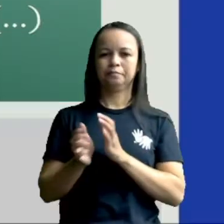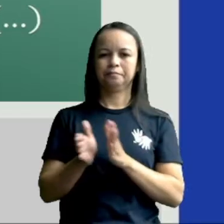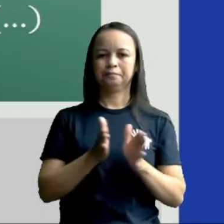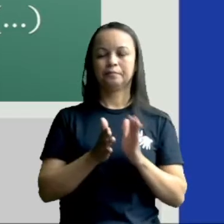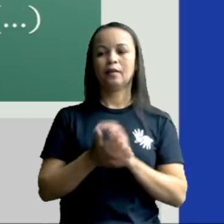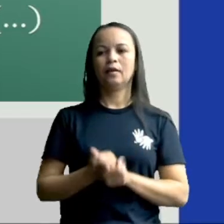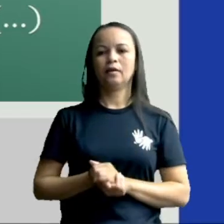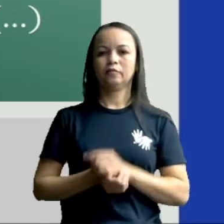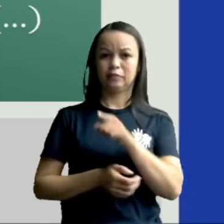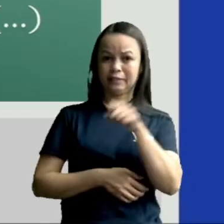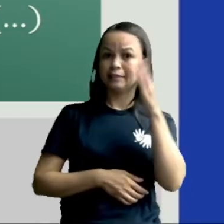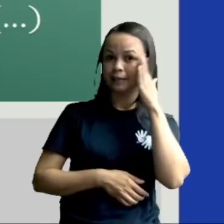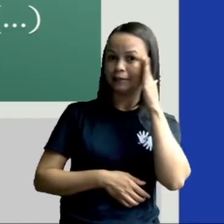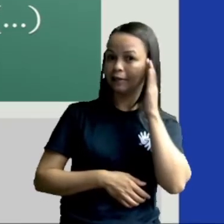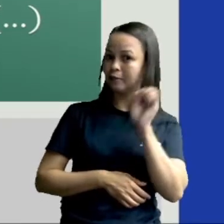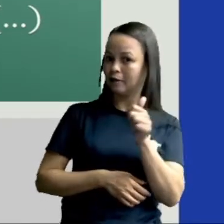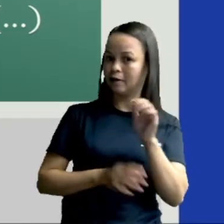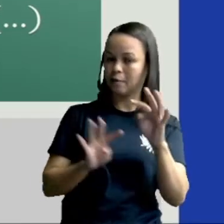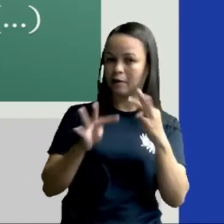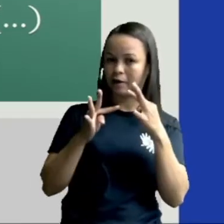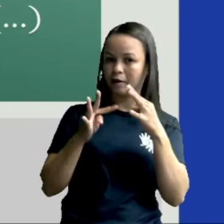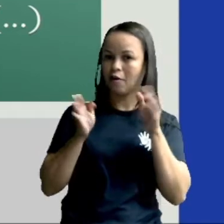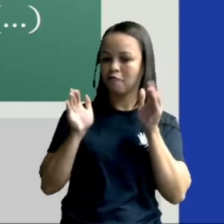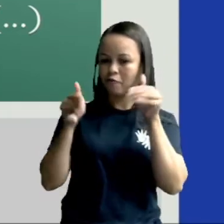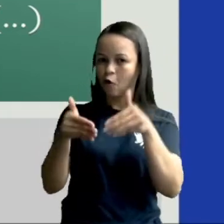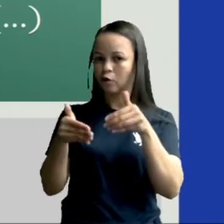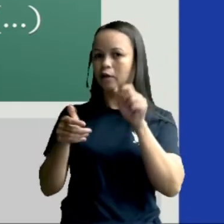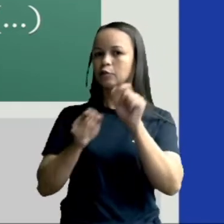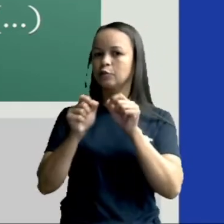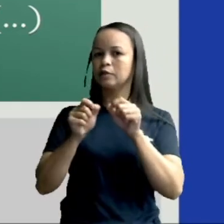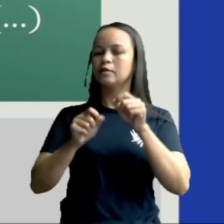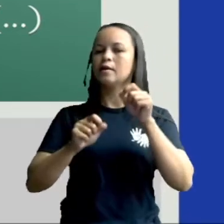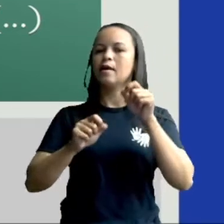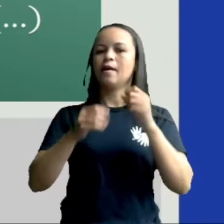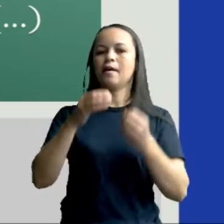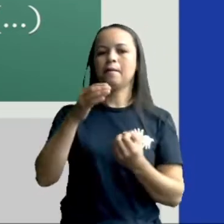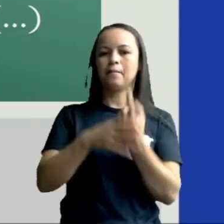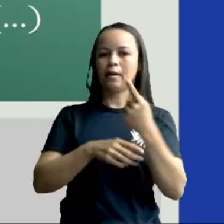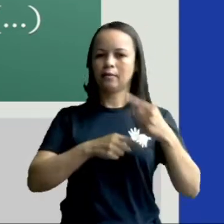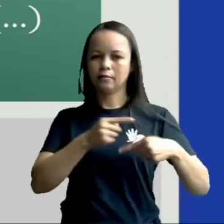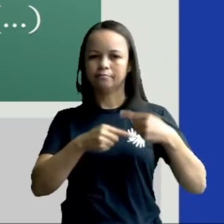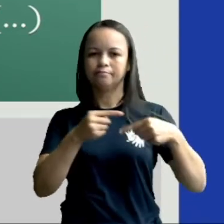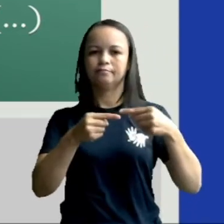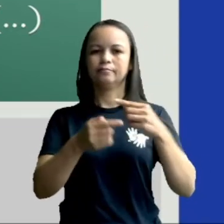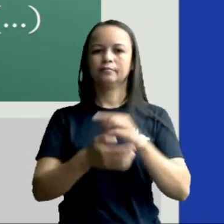seguindo. Entendeu mesmo, né? Olha aí, foca aí no que é matéria-prima.